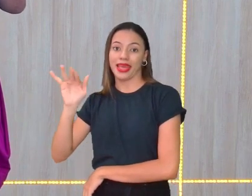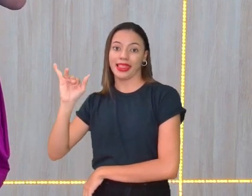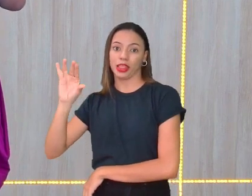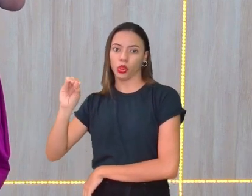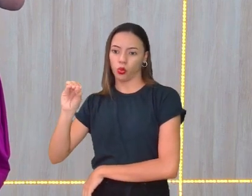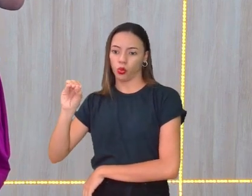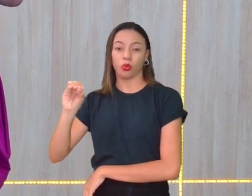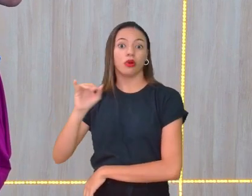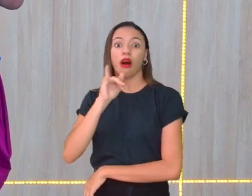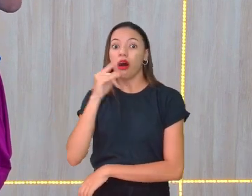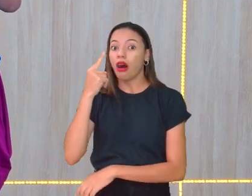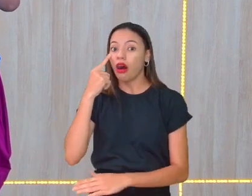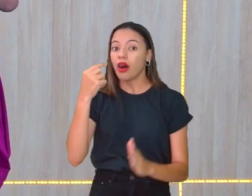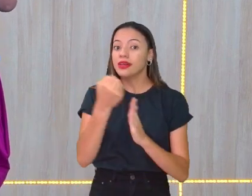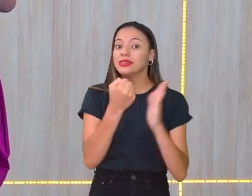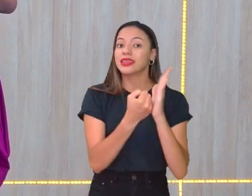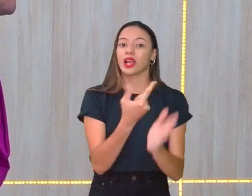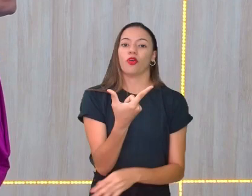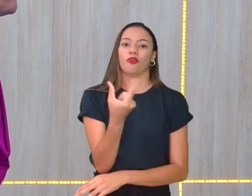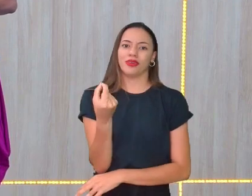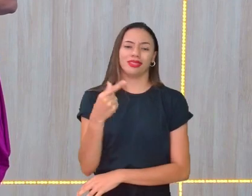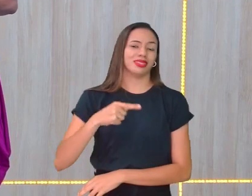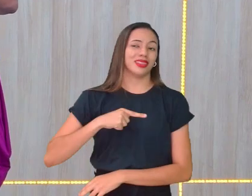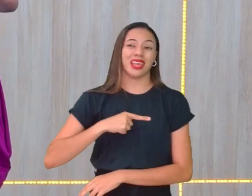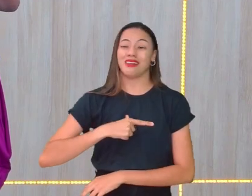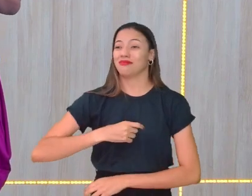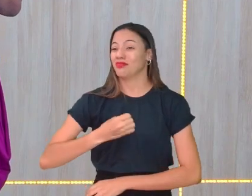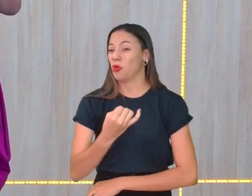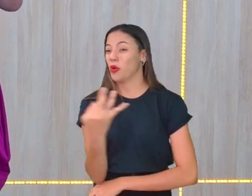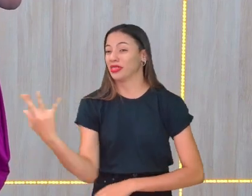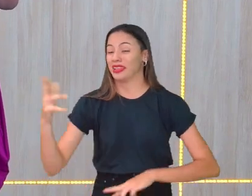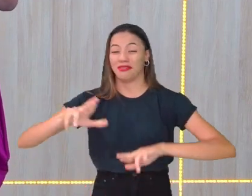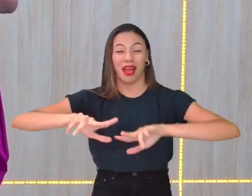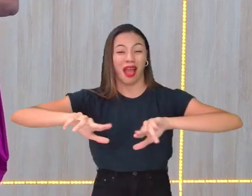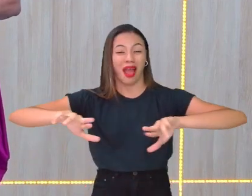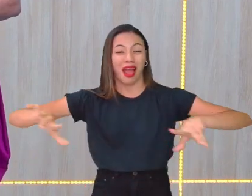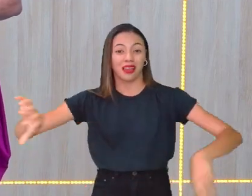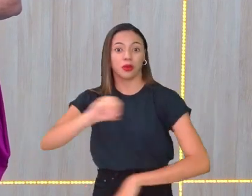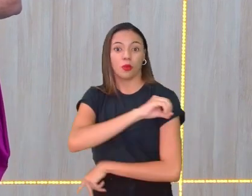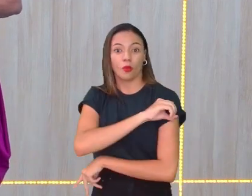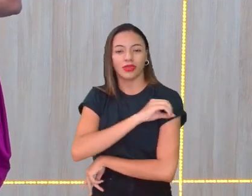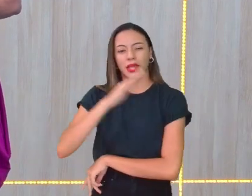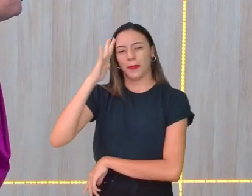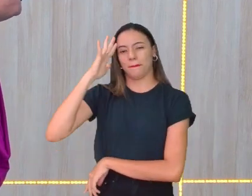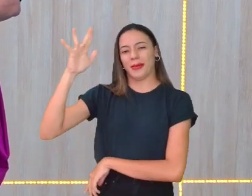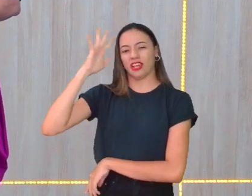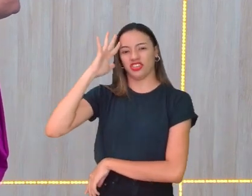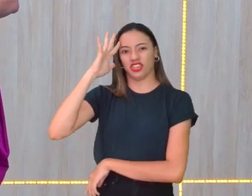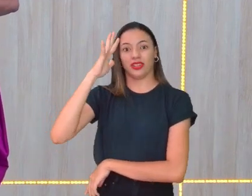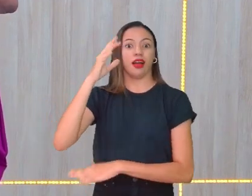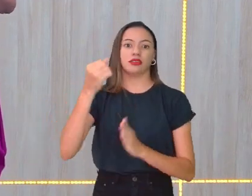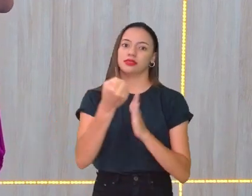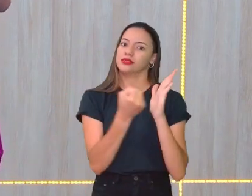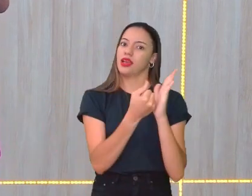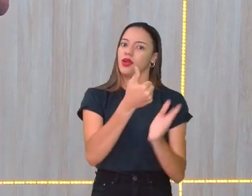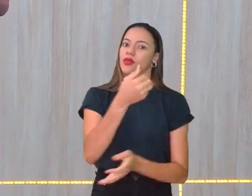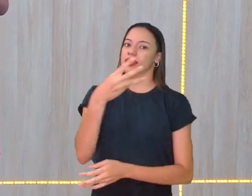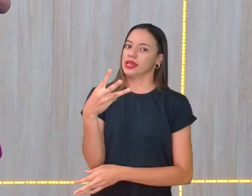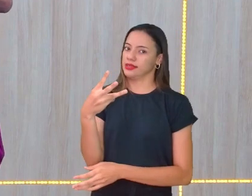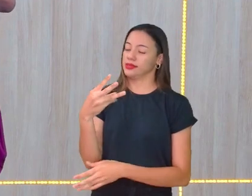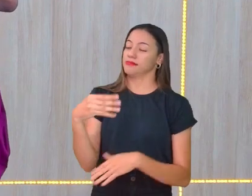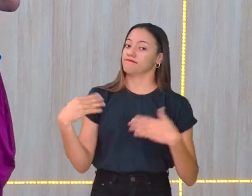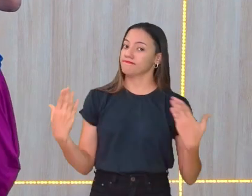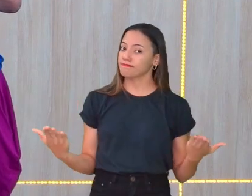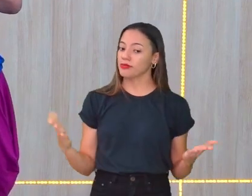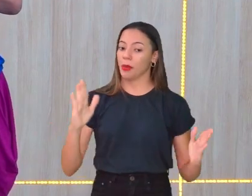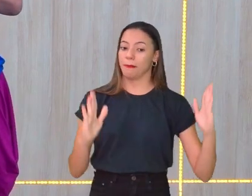no Brasil, a gente tinha uma quantidade enorme de analfabetos, imagina como não era no século XIII. Então, naquele período,